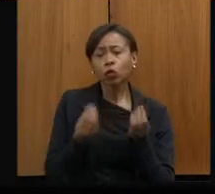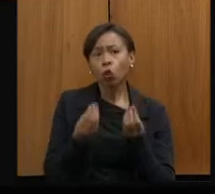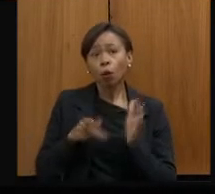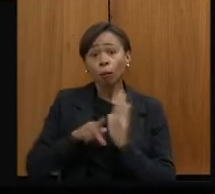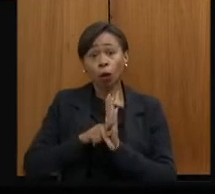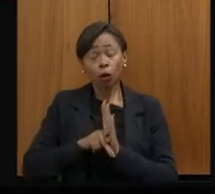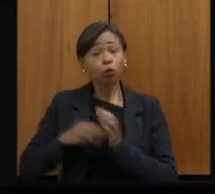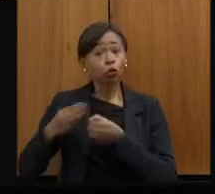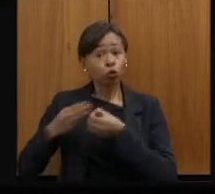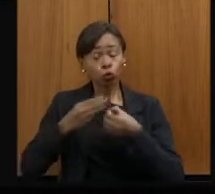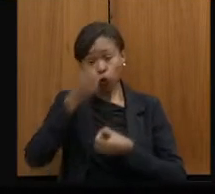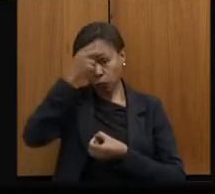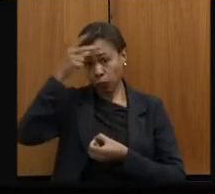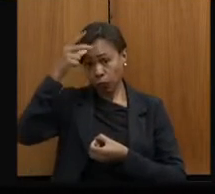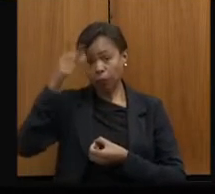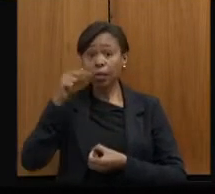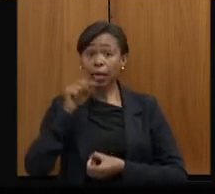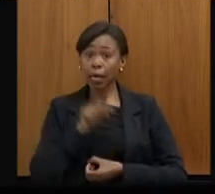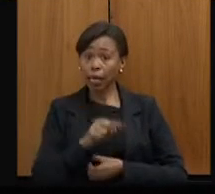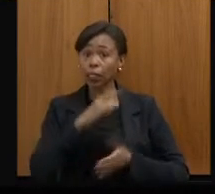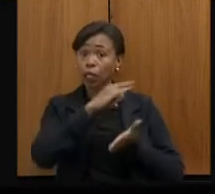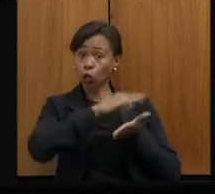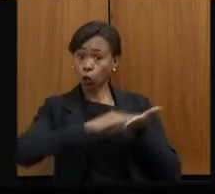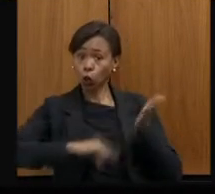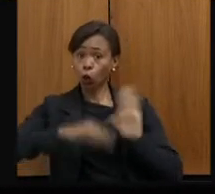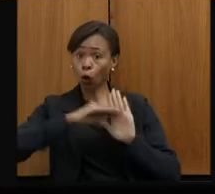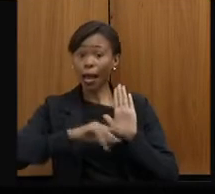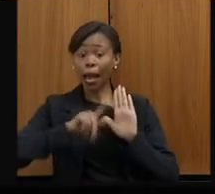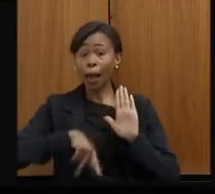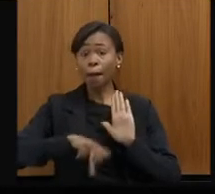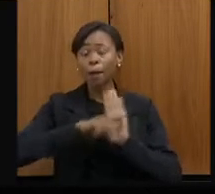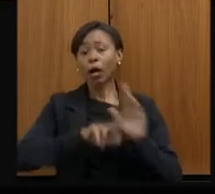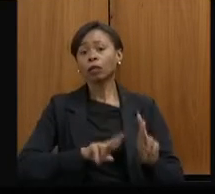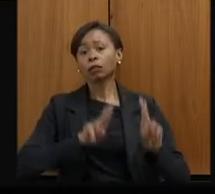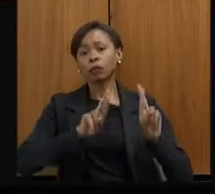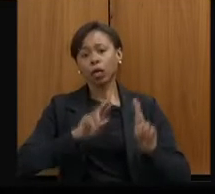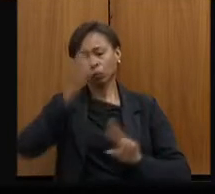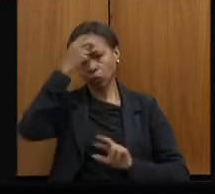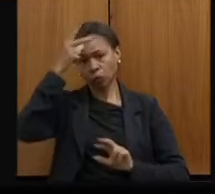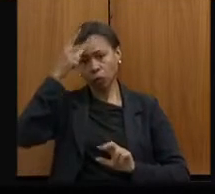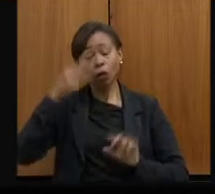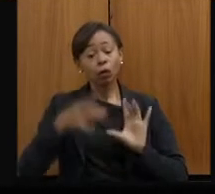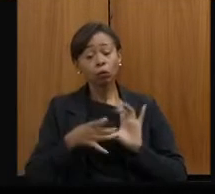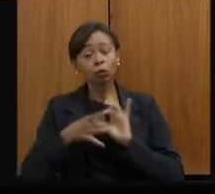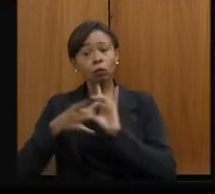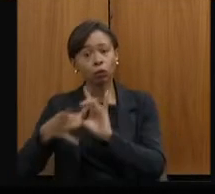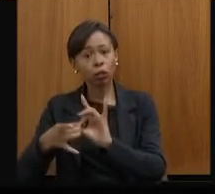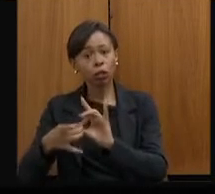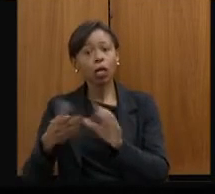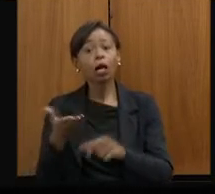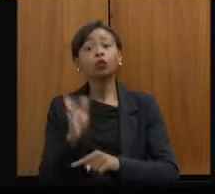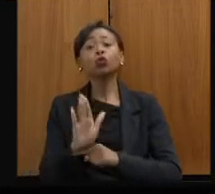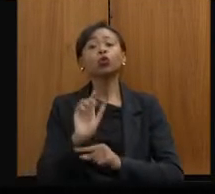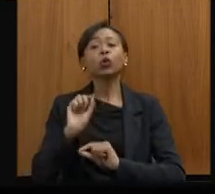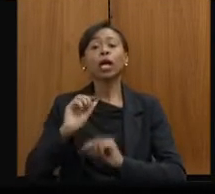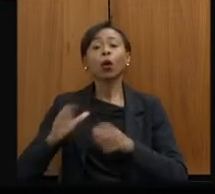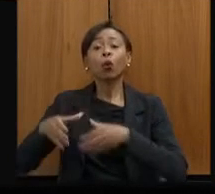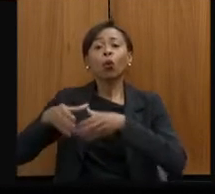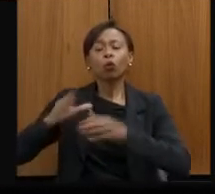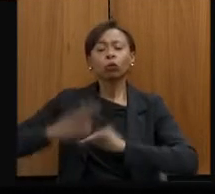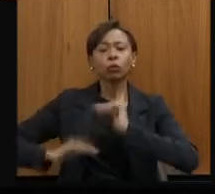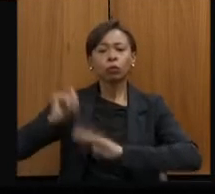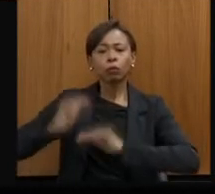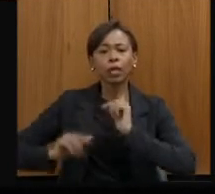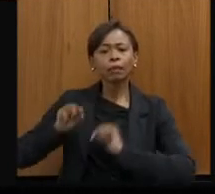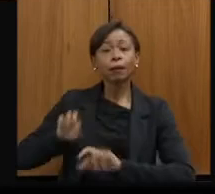a condução da reúrbo como uma competência municipal, auxiliando ali de mãos dadas mesmo o corpo técnico do município na